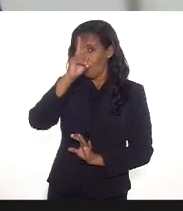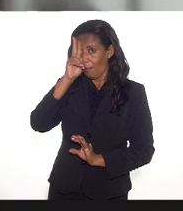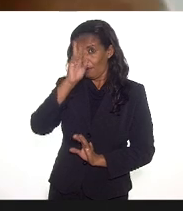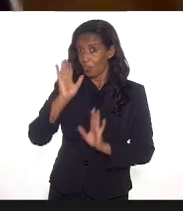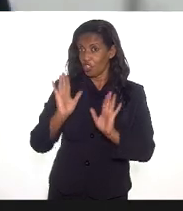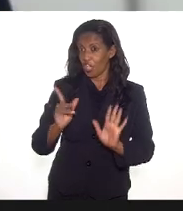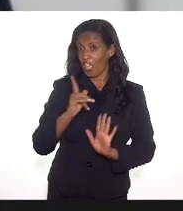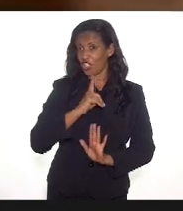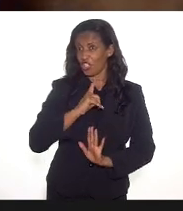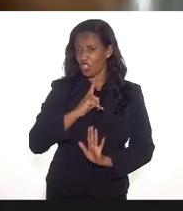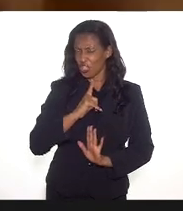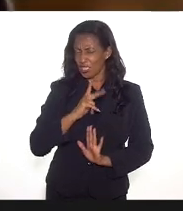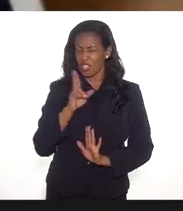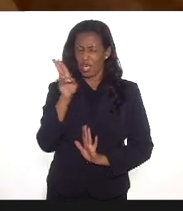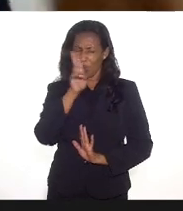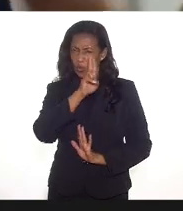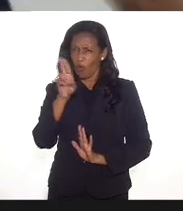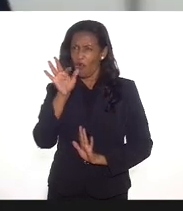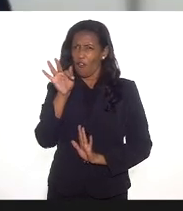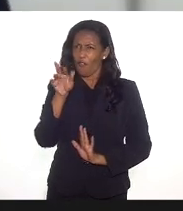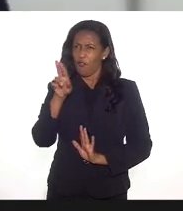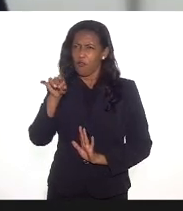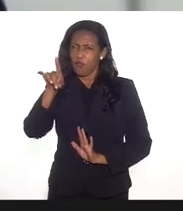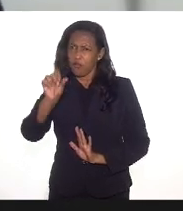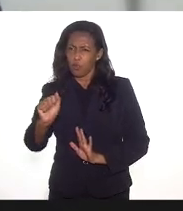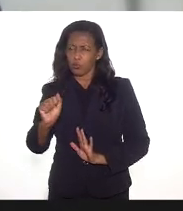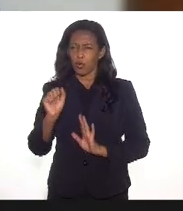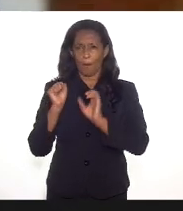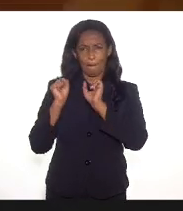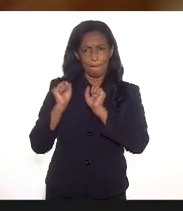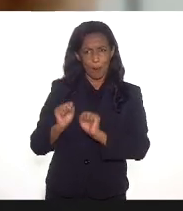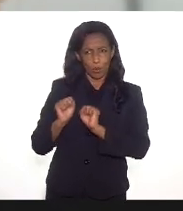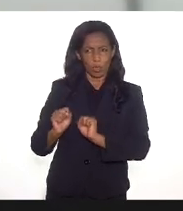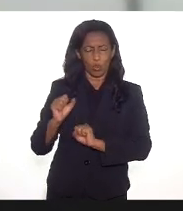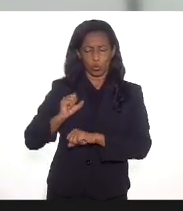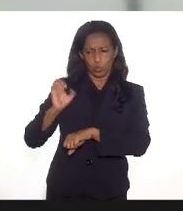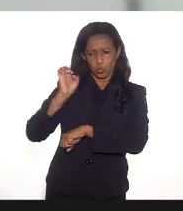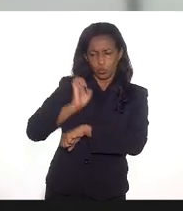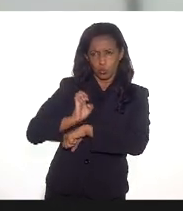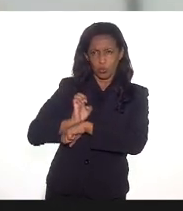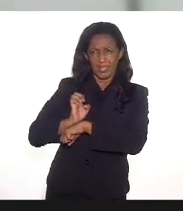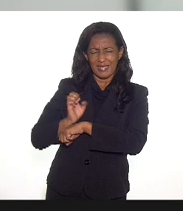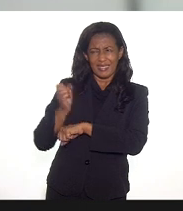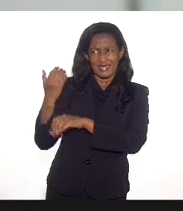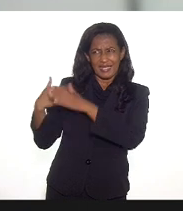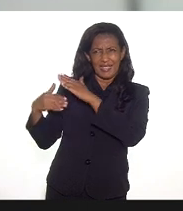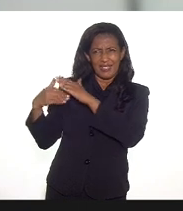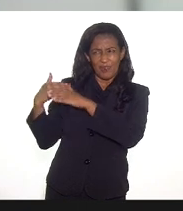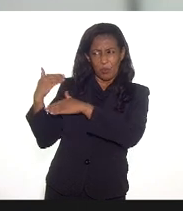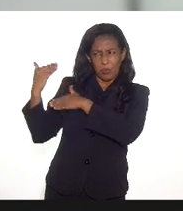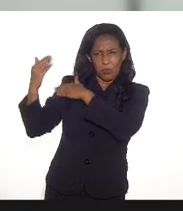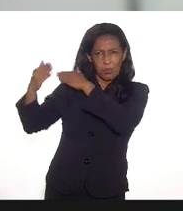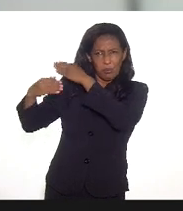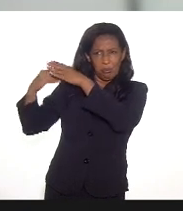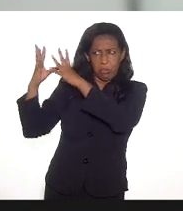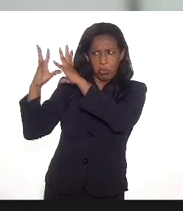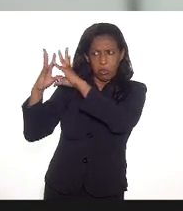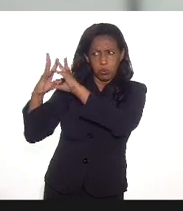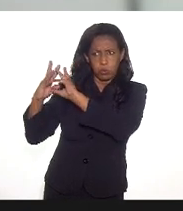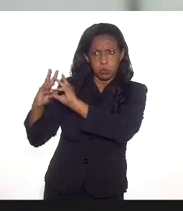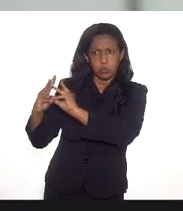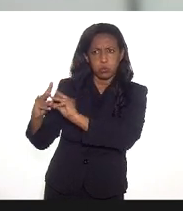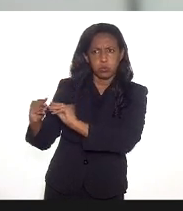já existia um poderoso fundo nesse Estado que, ao longo dos anos, foi diluindo a ponto de agora